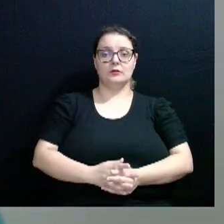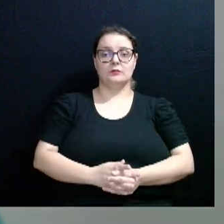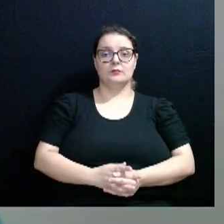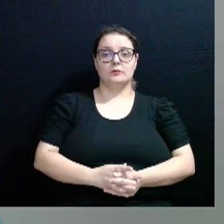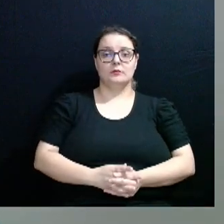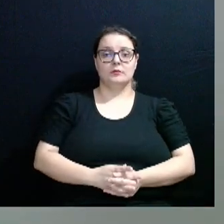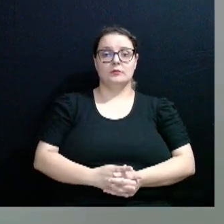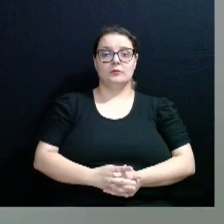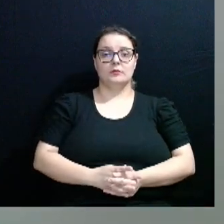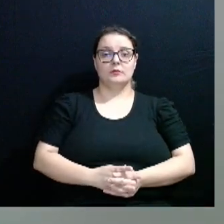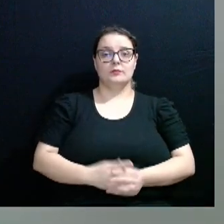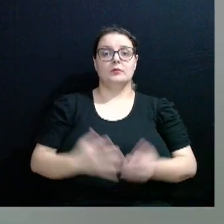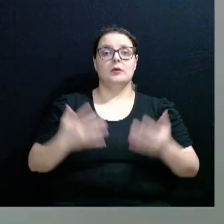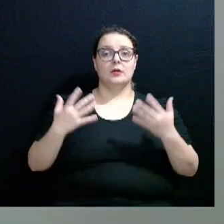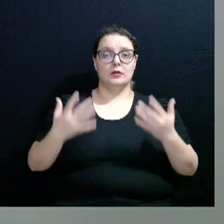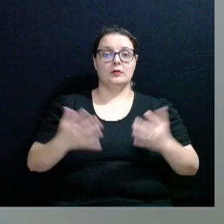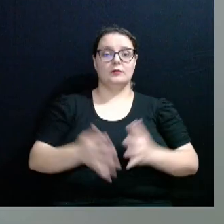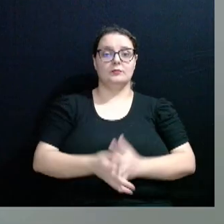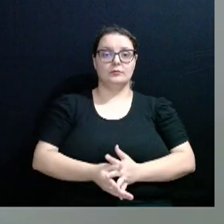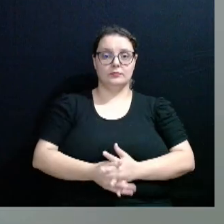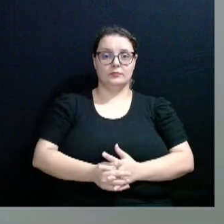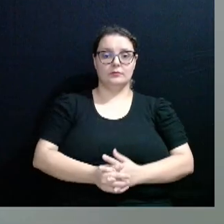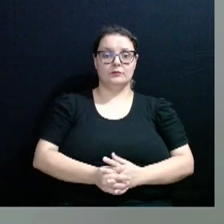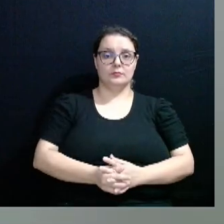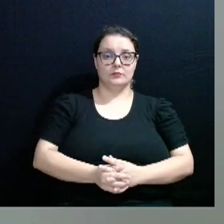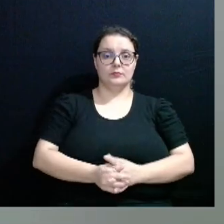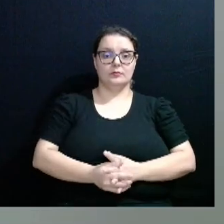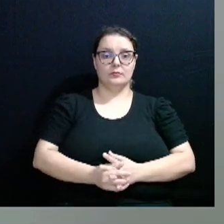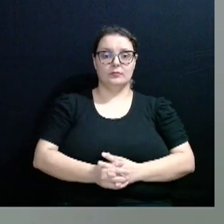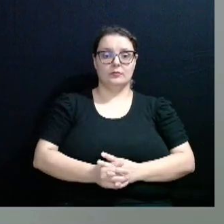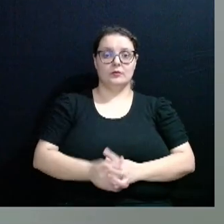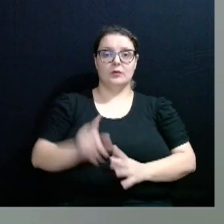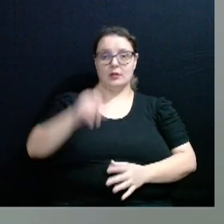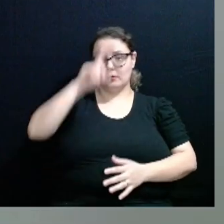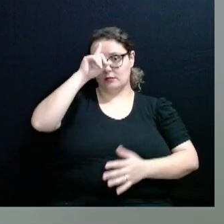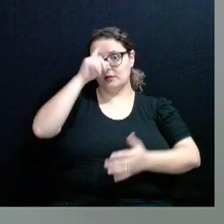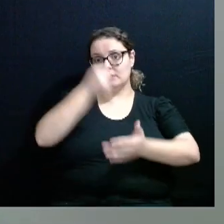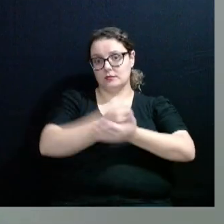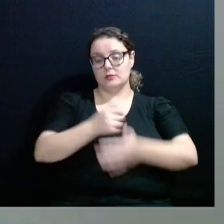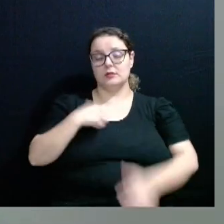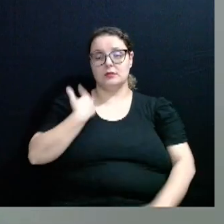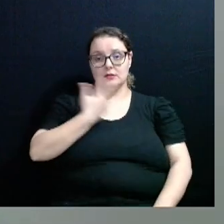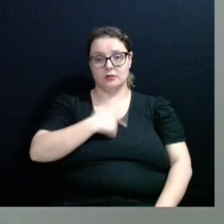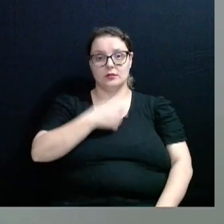Então, essa foi uma decisão, na nossa opinião, da Sociedade Brasileira de Mastologia,